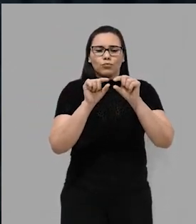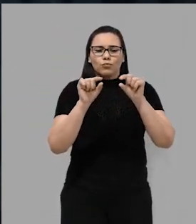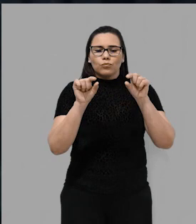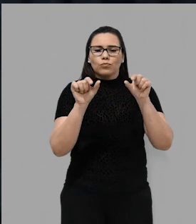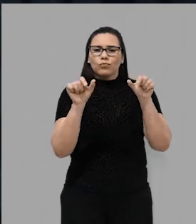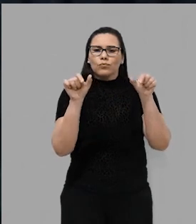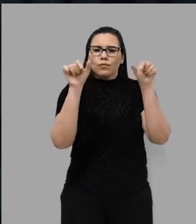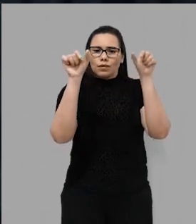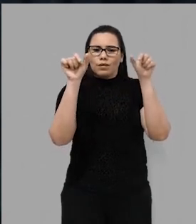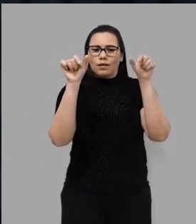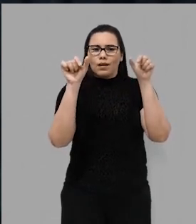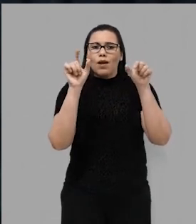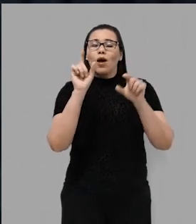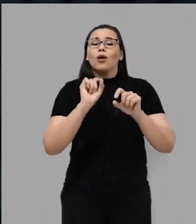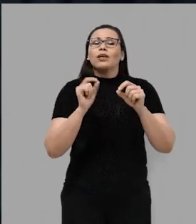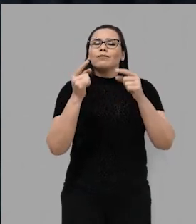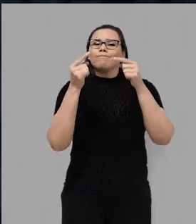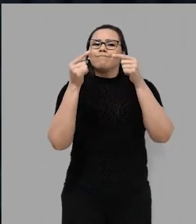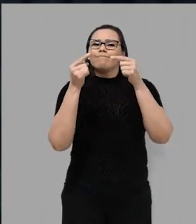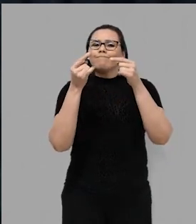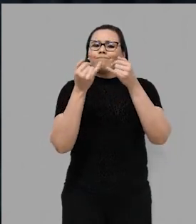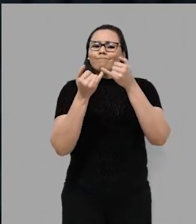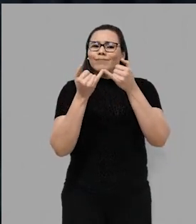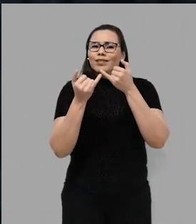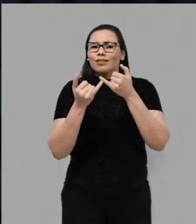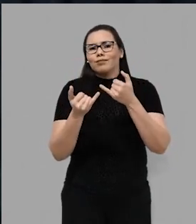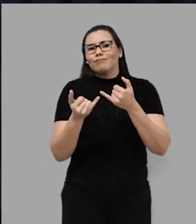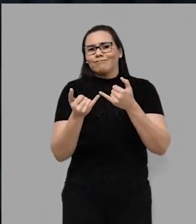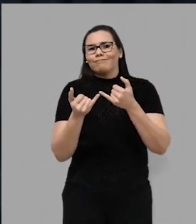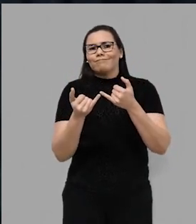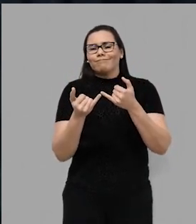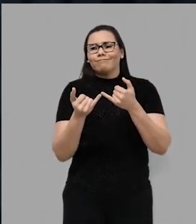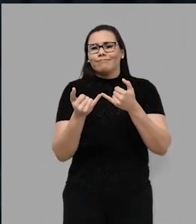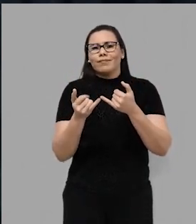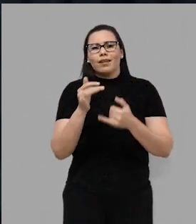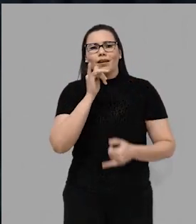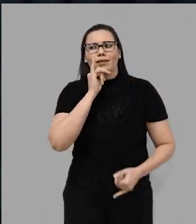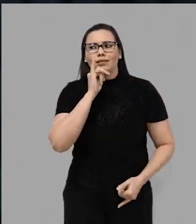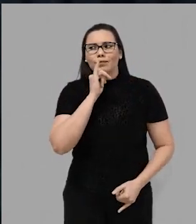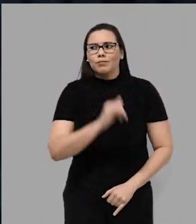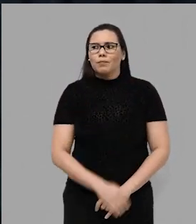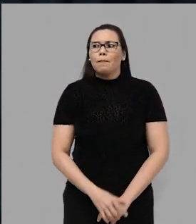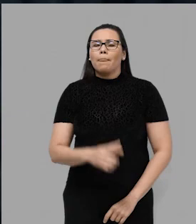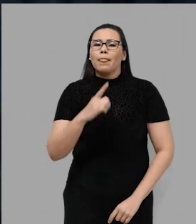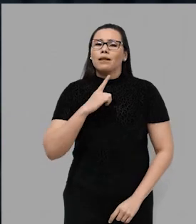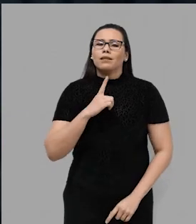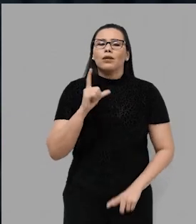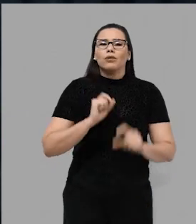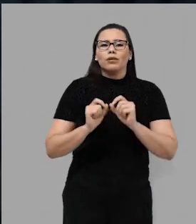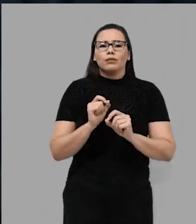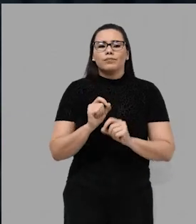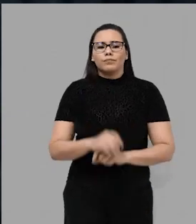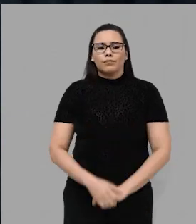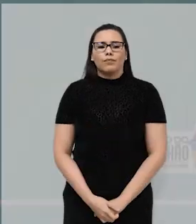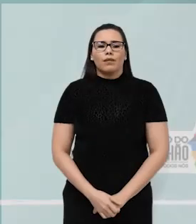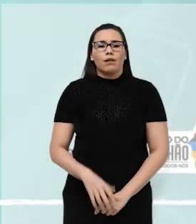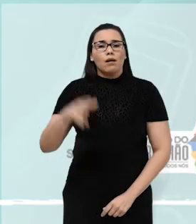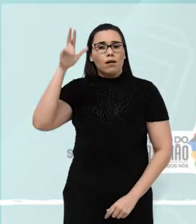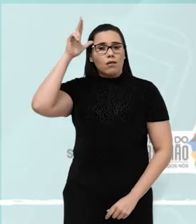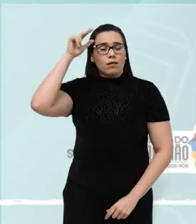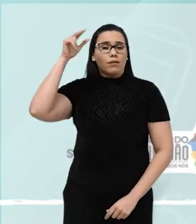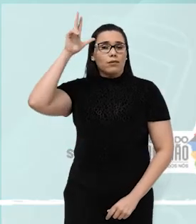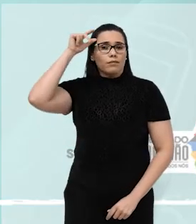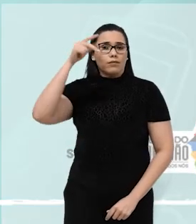entre eles o parentesco evolutivo é maior. Por exemplo, nós temos o caso aqui do cavalo e da